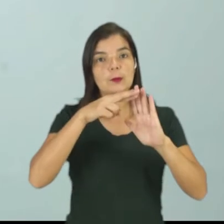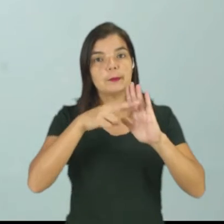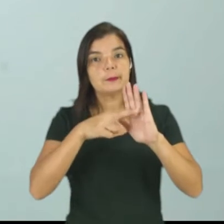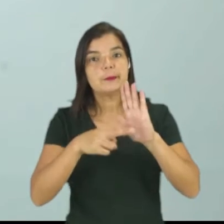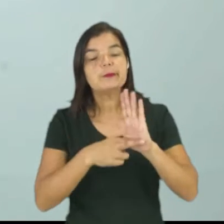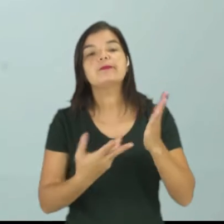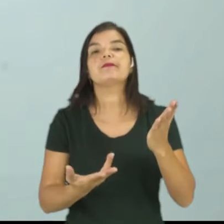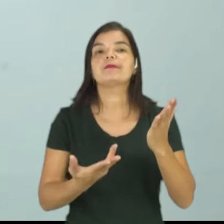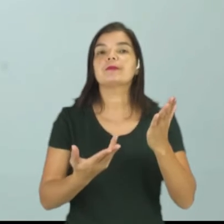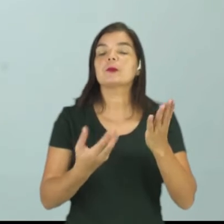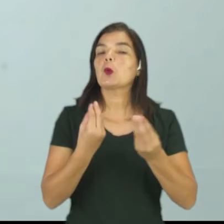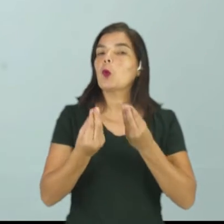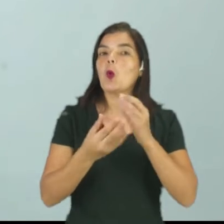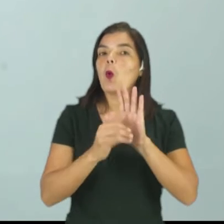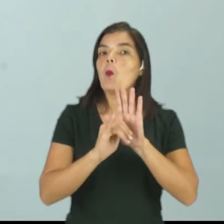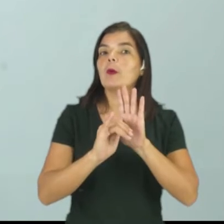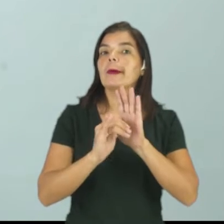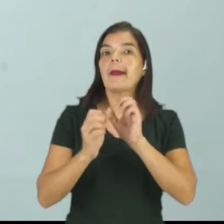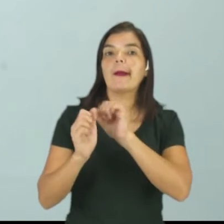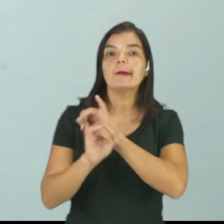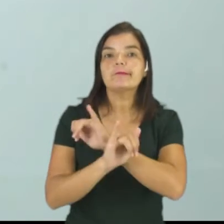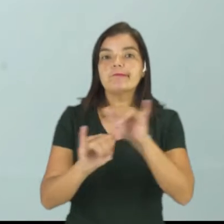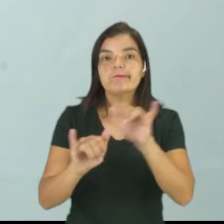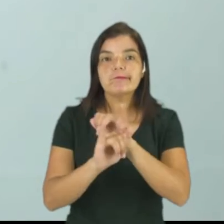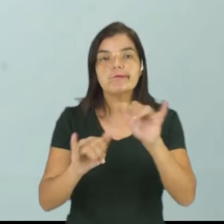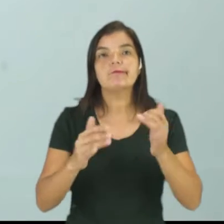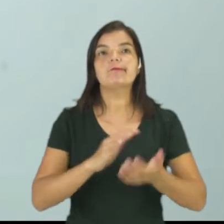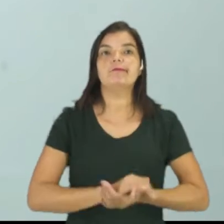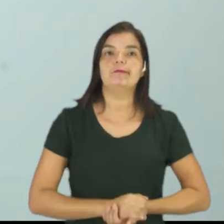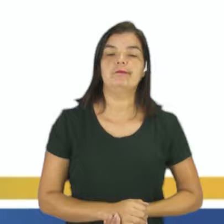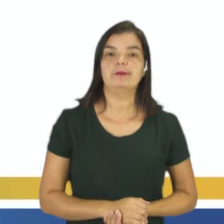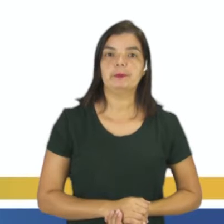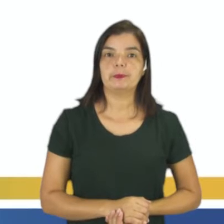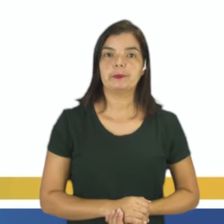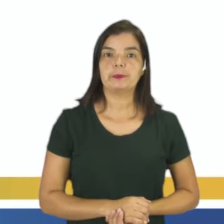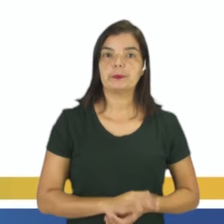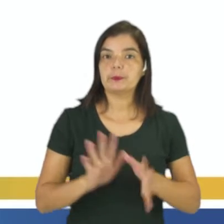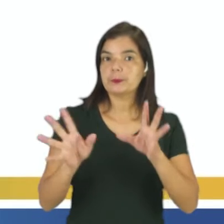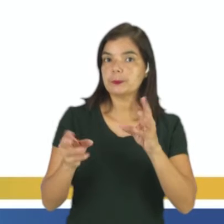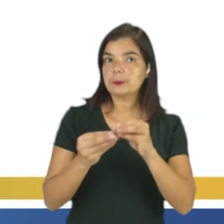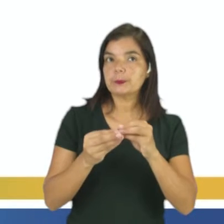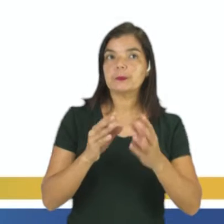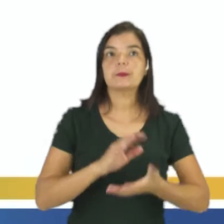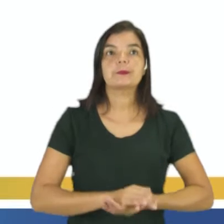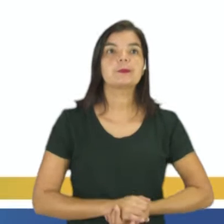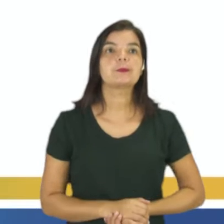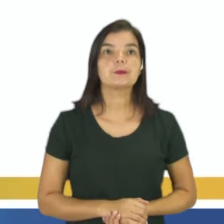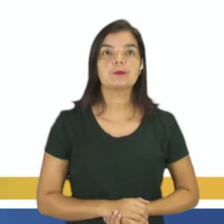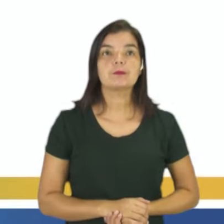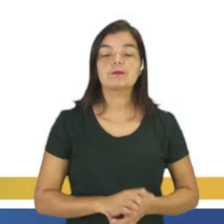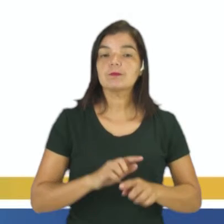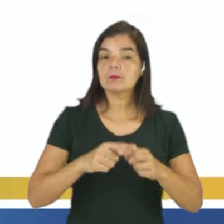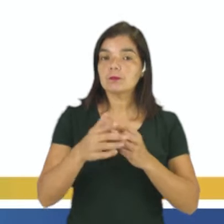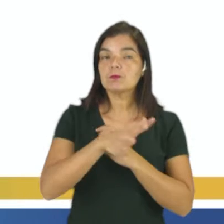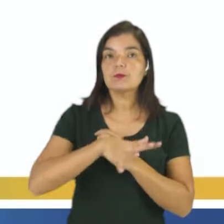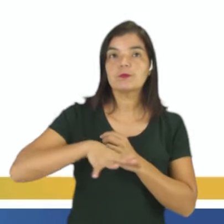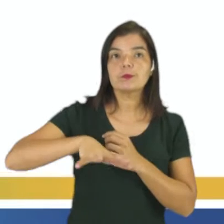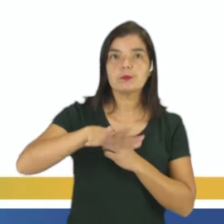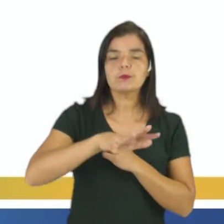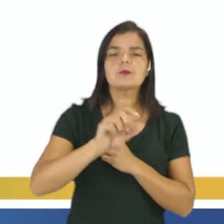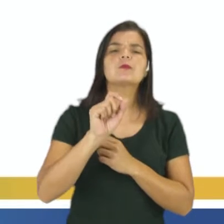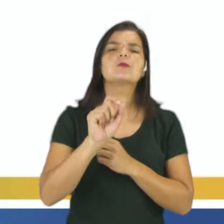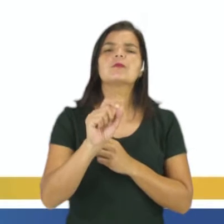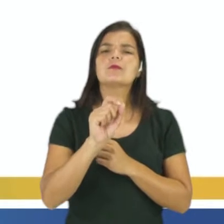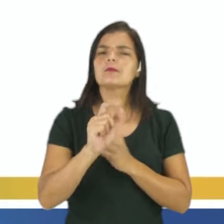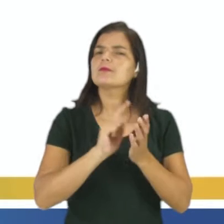normas, em que meio é publicado, por que fazer e etc. Então vamos lá. Resenha. No aspecto geral, o